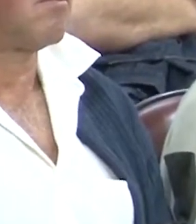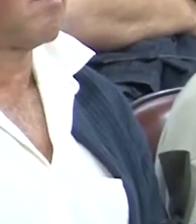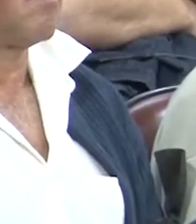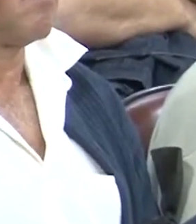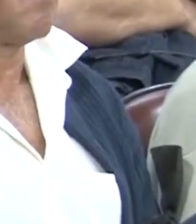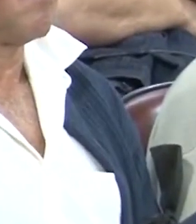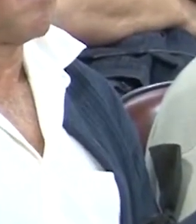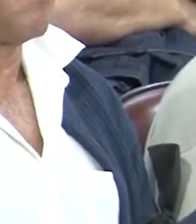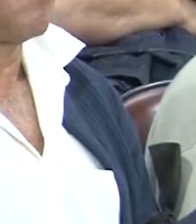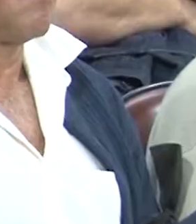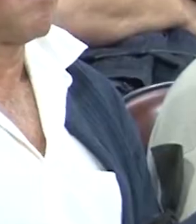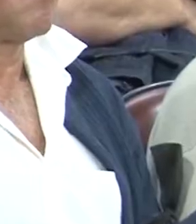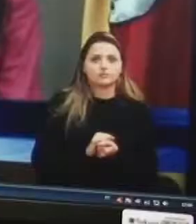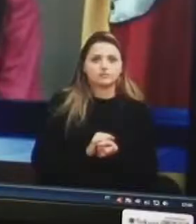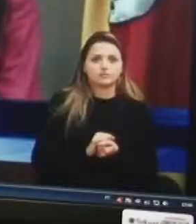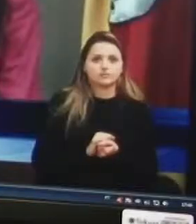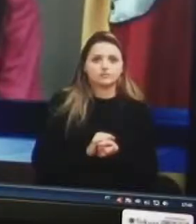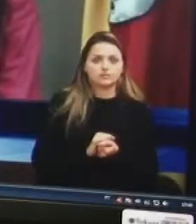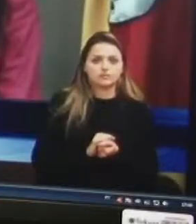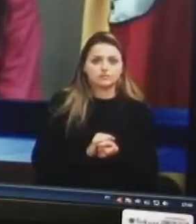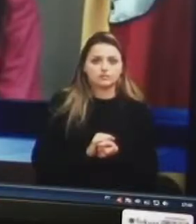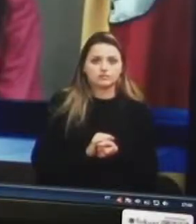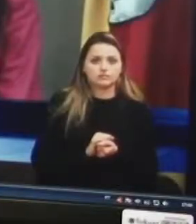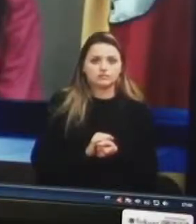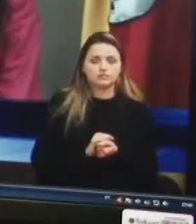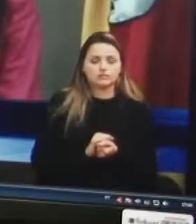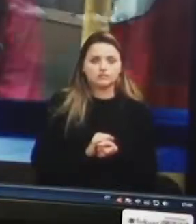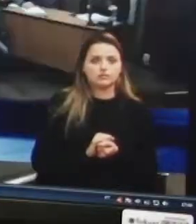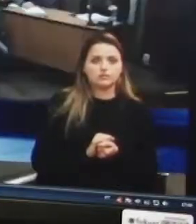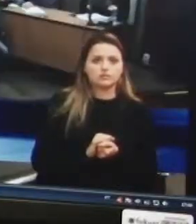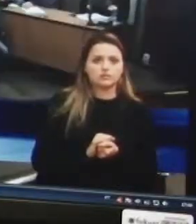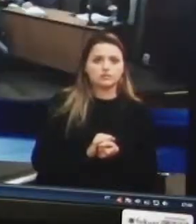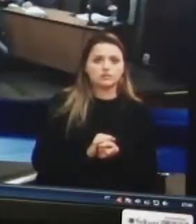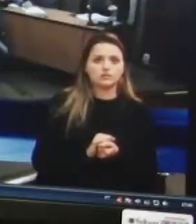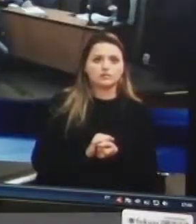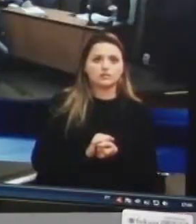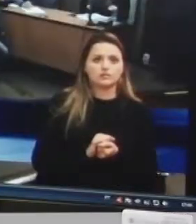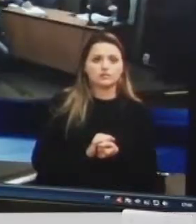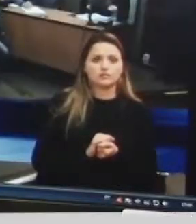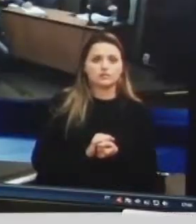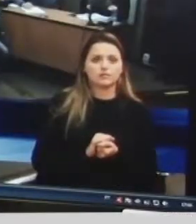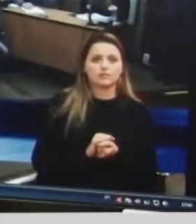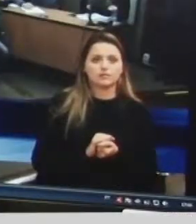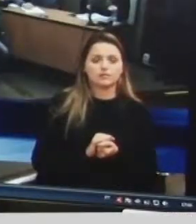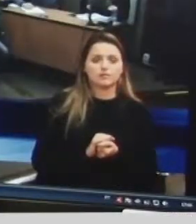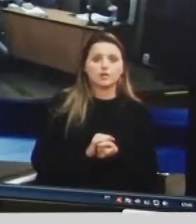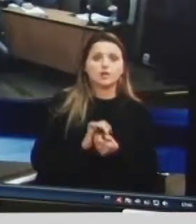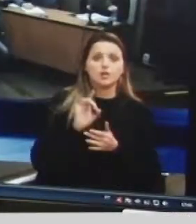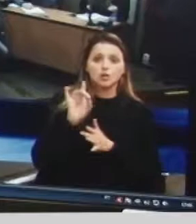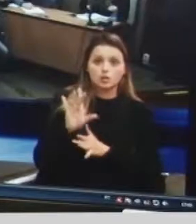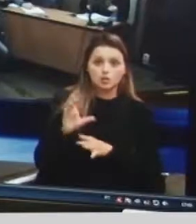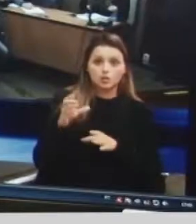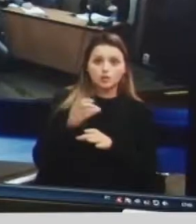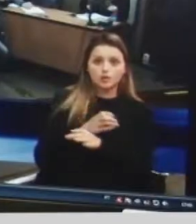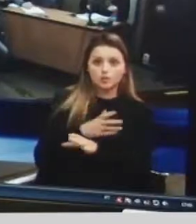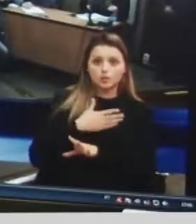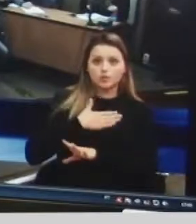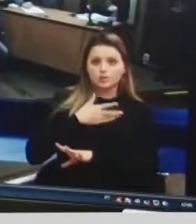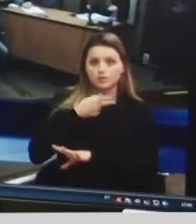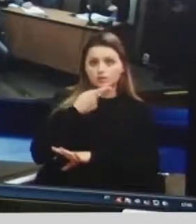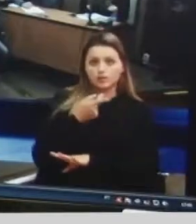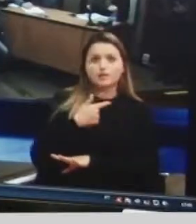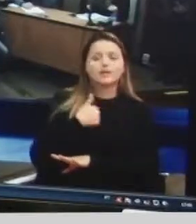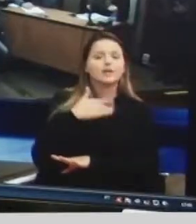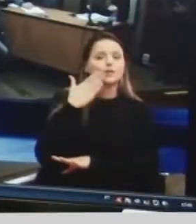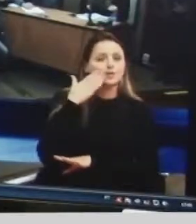e agroindústrias a maior parte do público era contrária a um comunicado do executivo que dizia que a